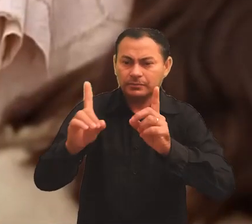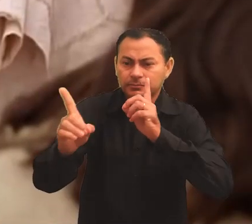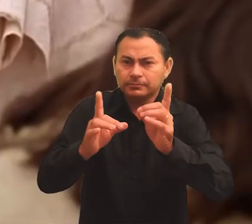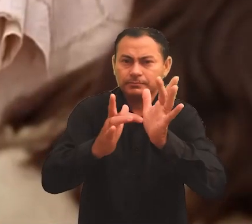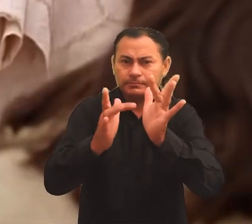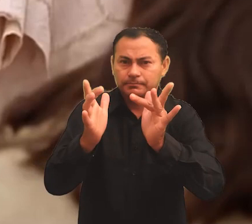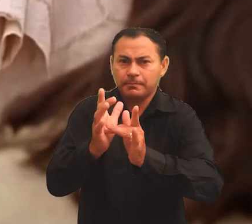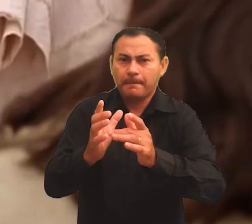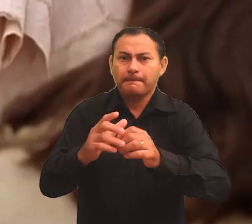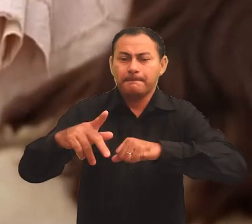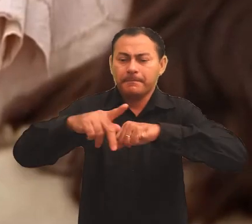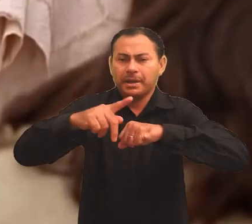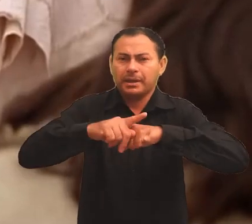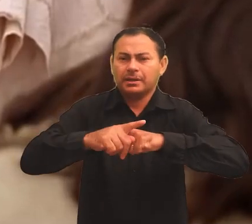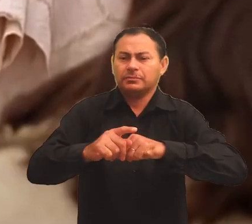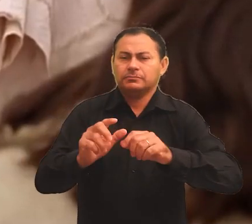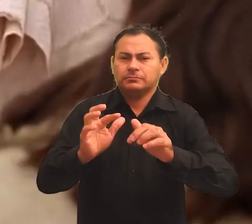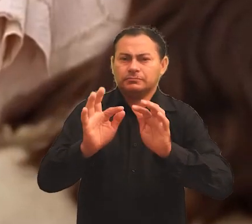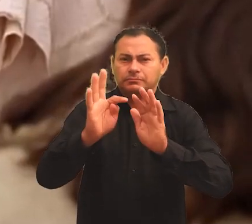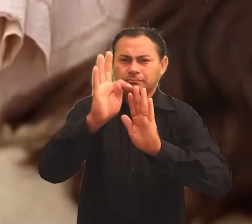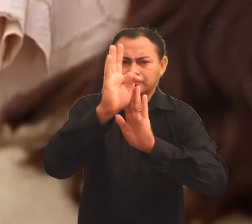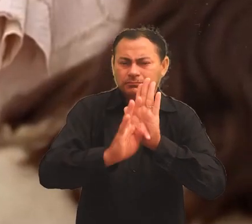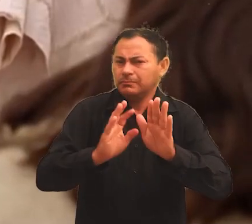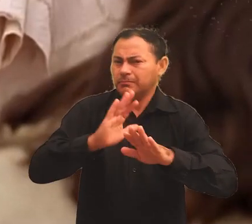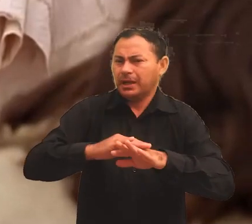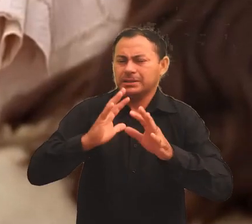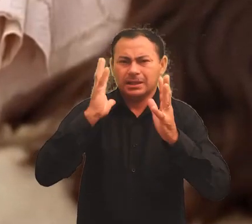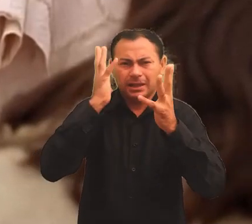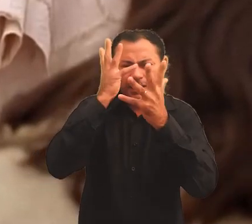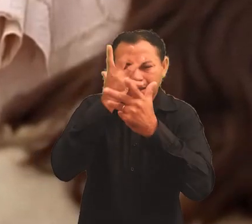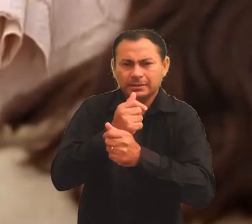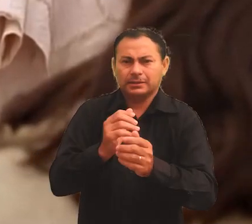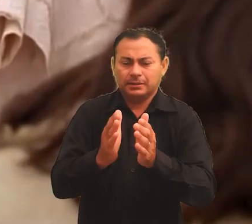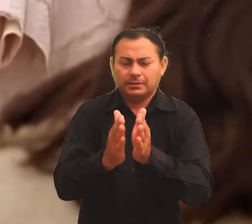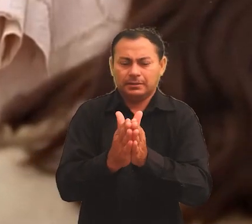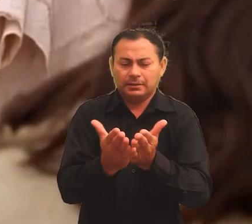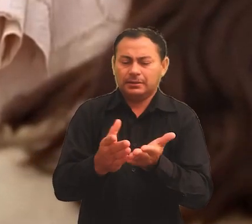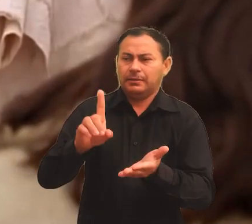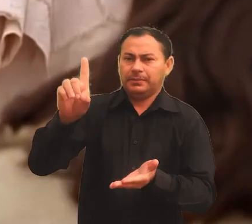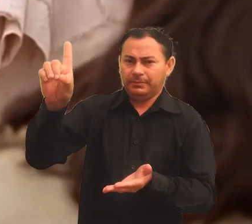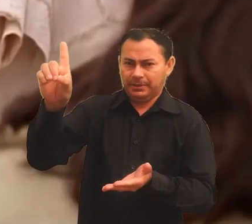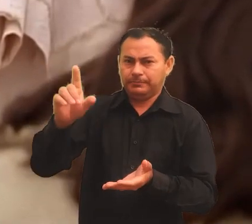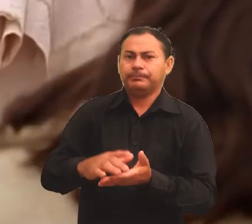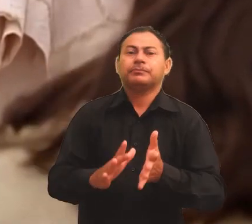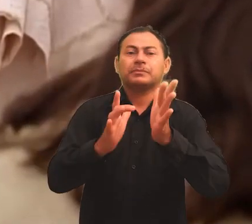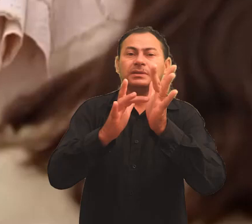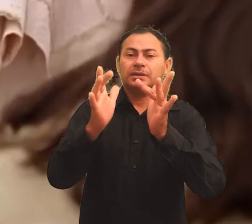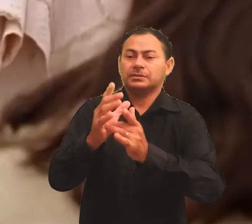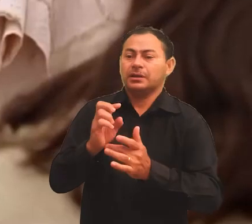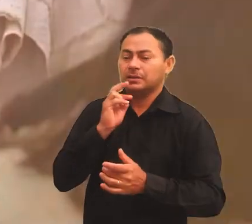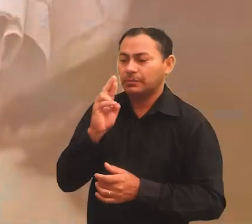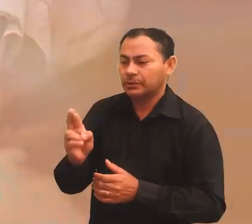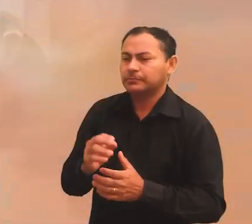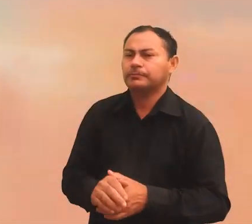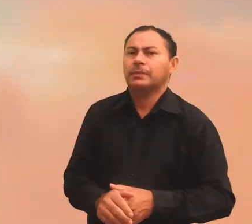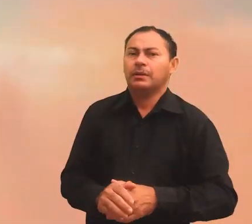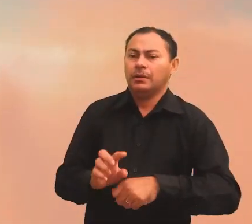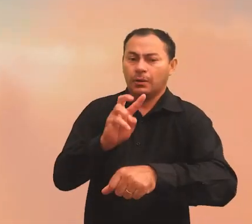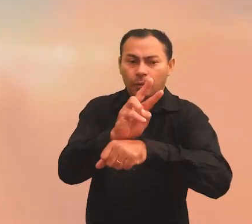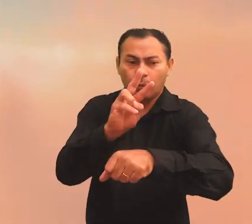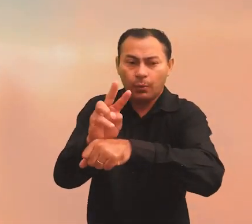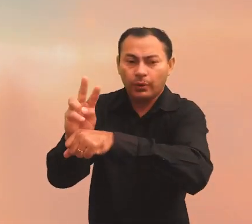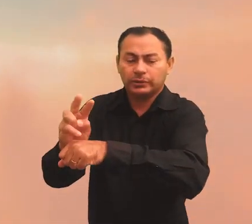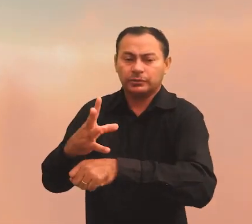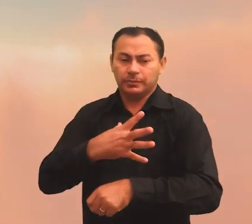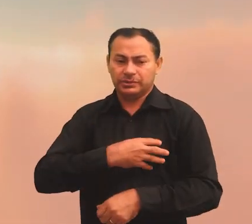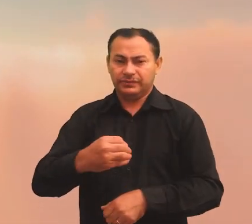esse diálogo de Jesus com Pedro uma das passagens mais impressionantes da Bíblia. Jesus responde: Cuide